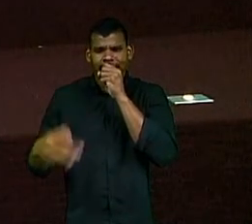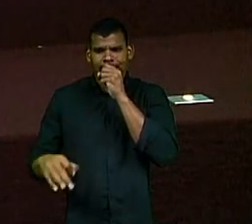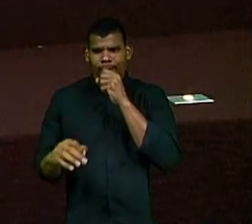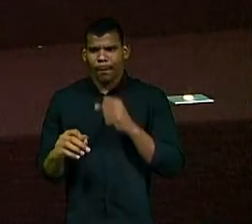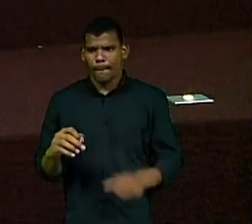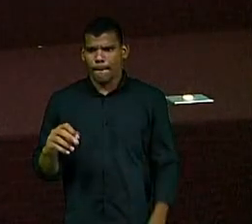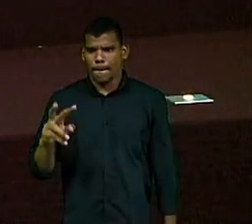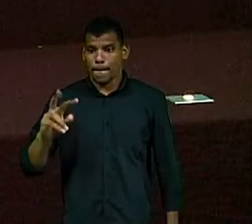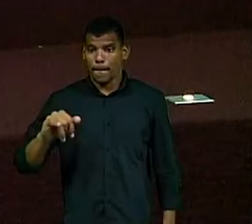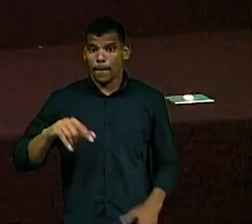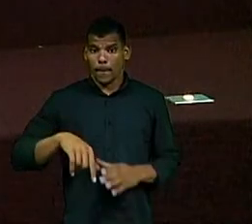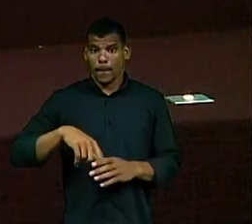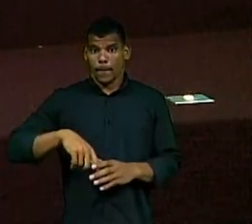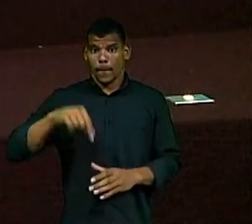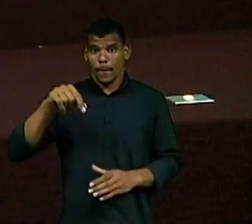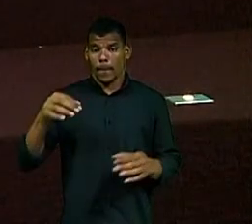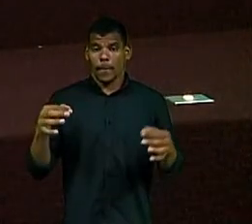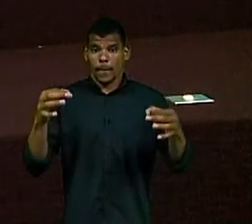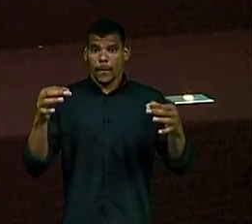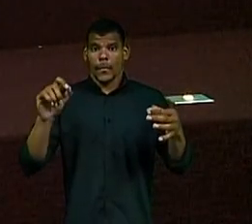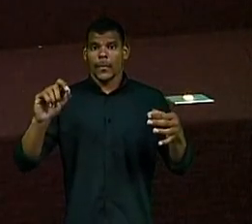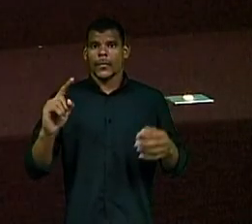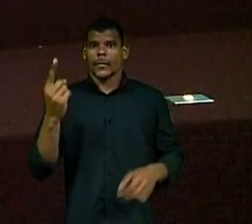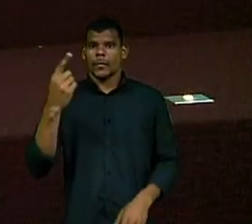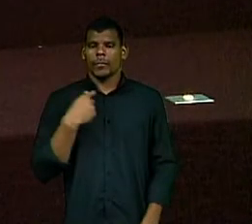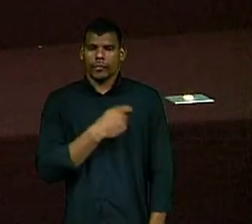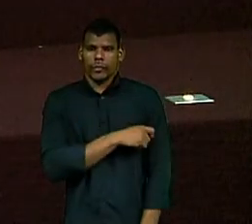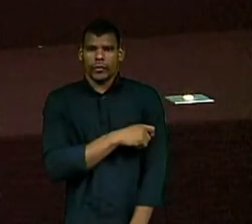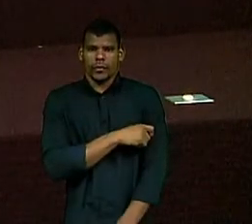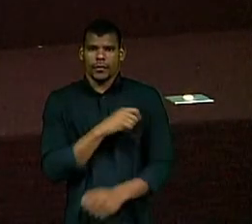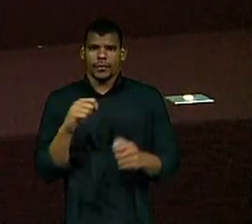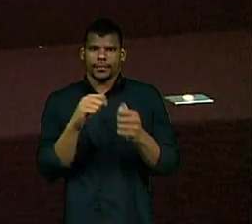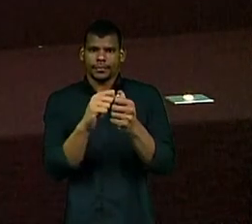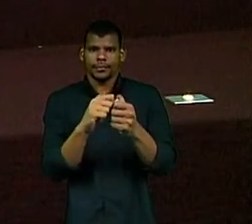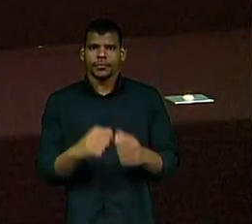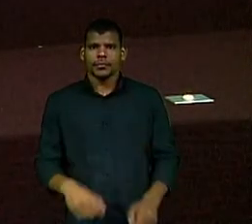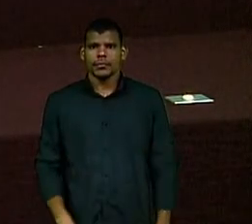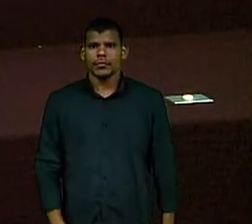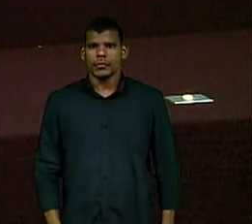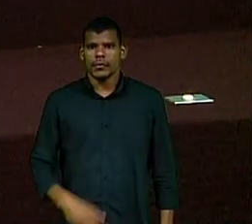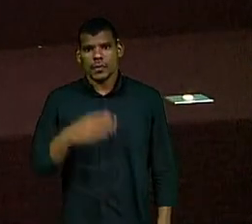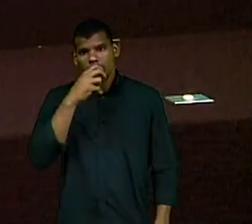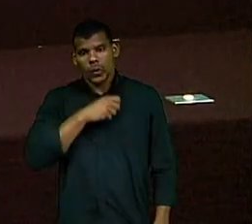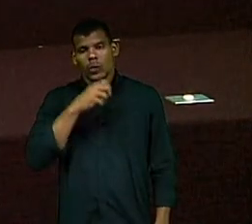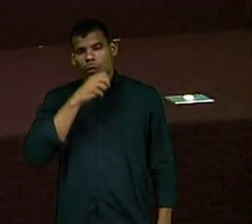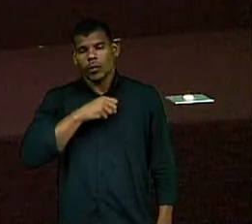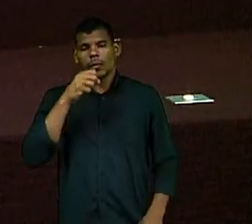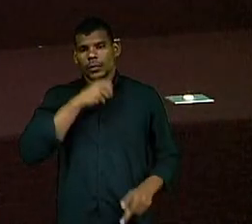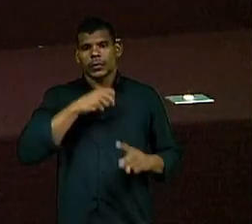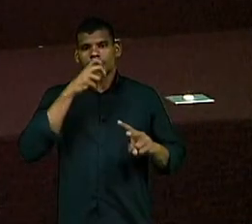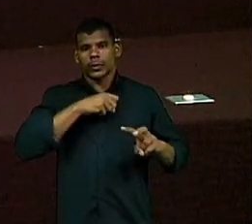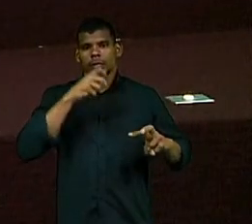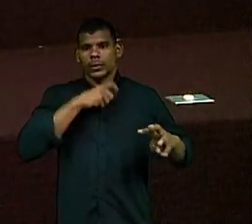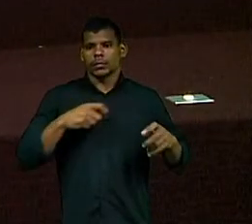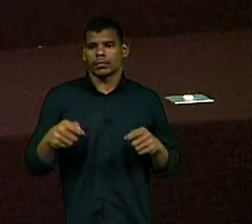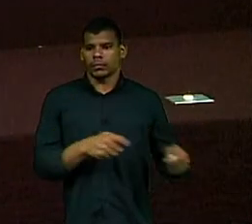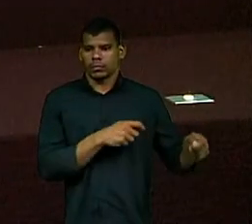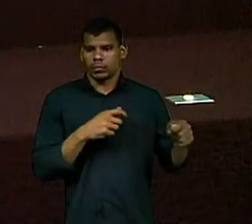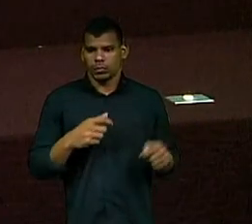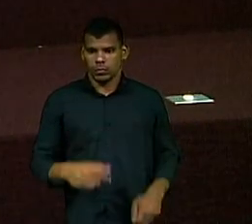e Vamos sortear agora um aluno com acompanhante tá todo sábado próximo sábado